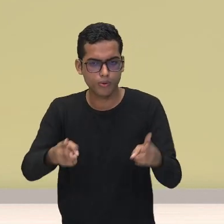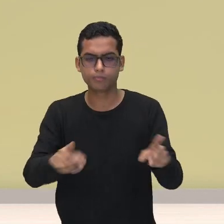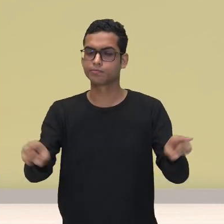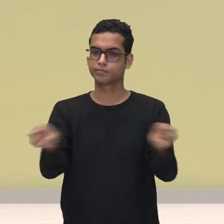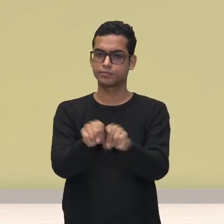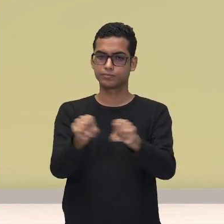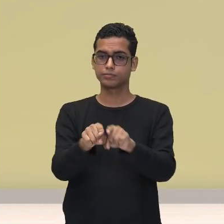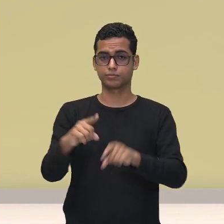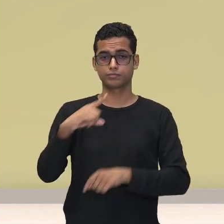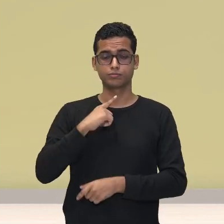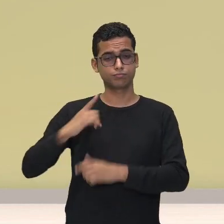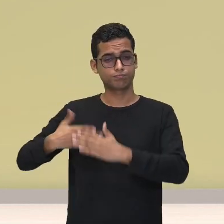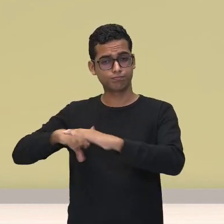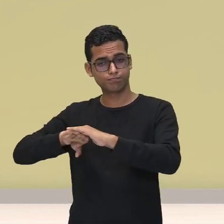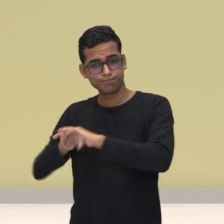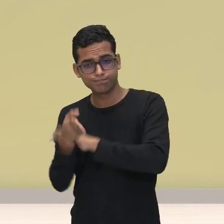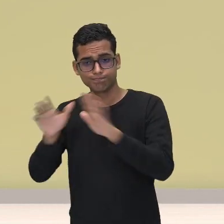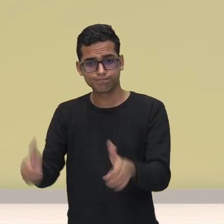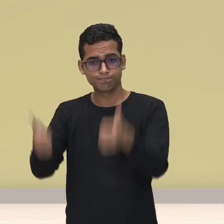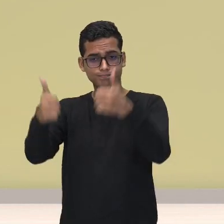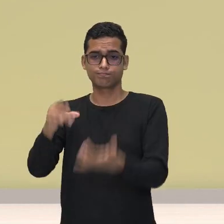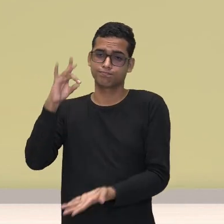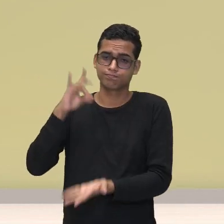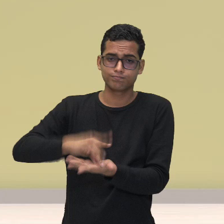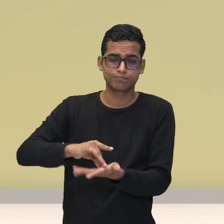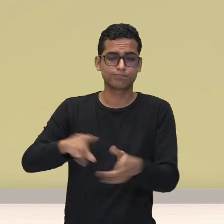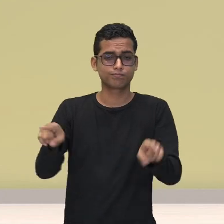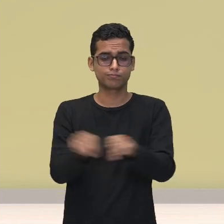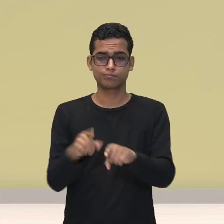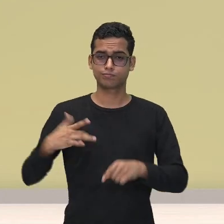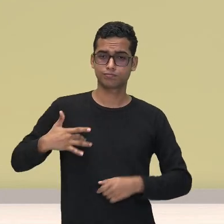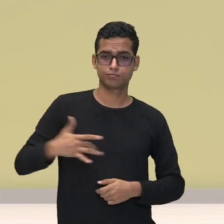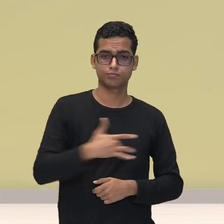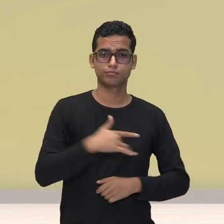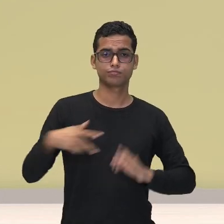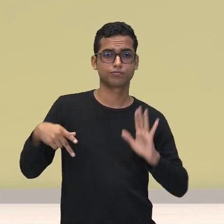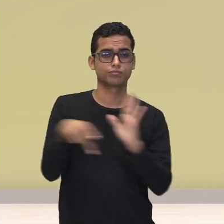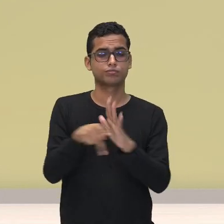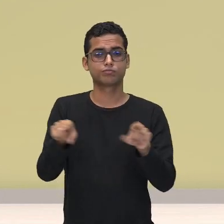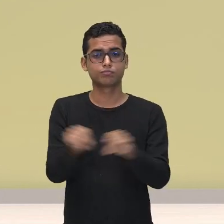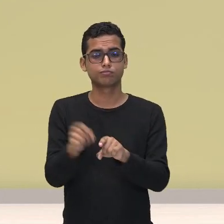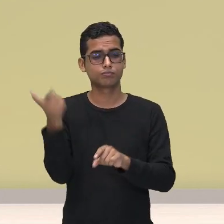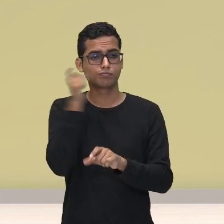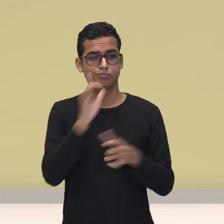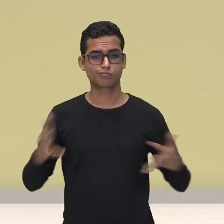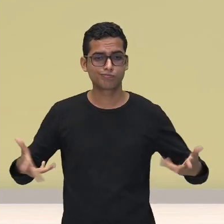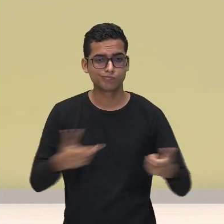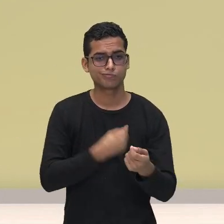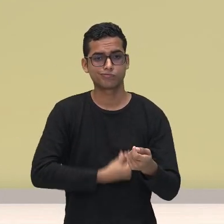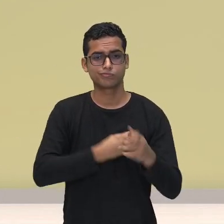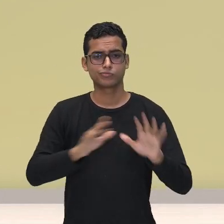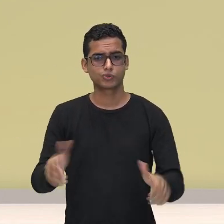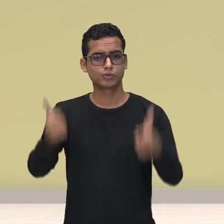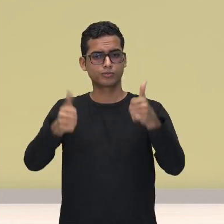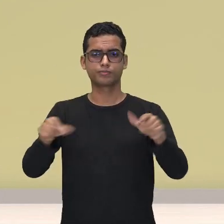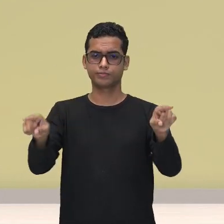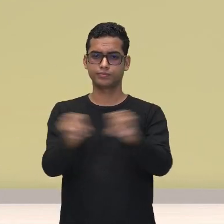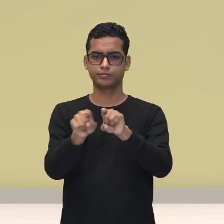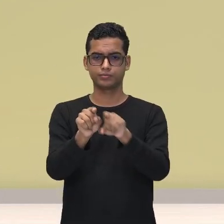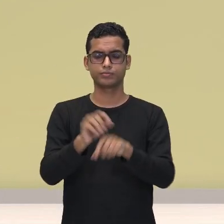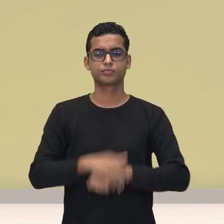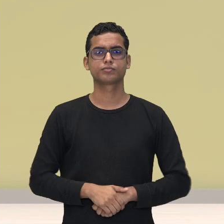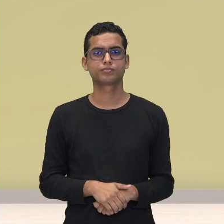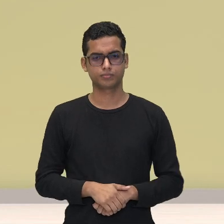pessoas que tenham hábitos melhores de saúde, né, para que melhore a nossa qualidade de vida. E também